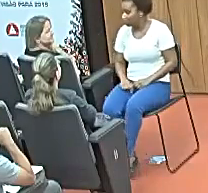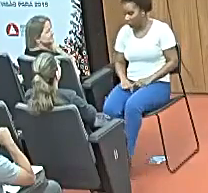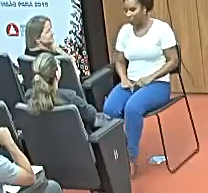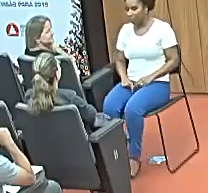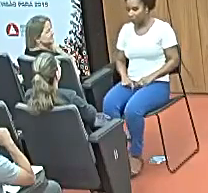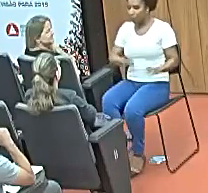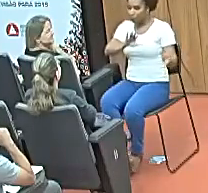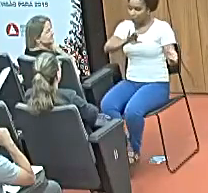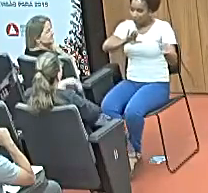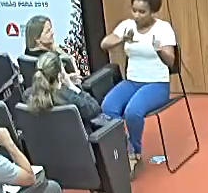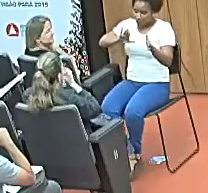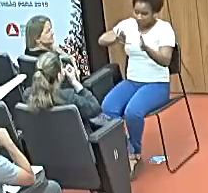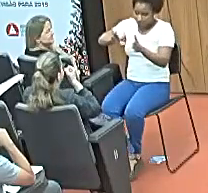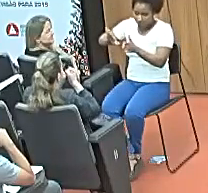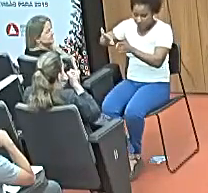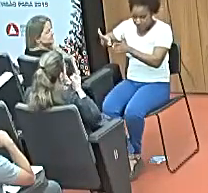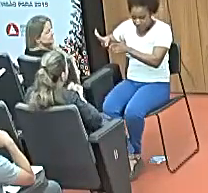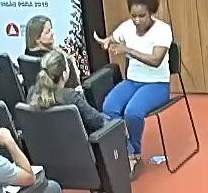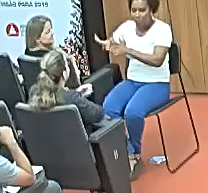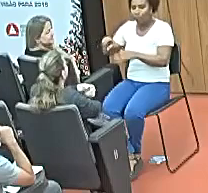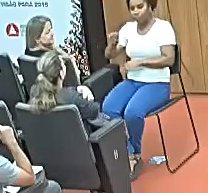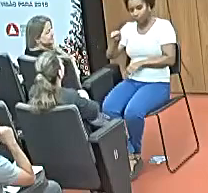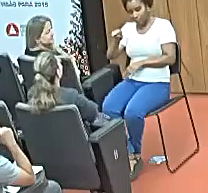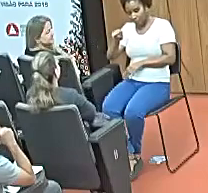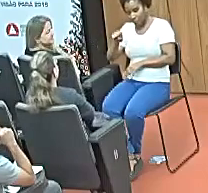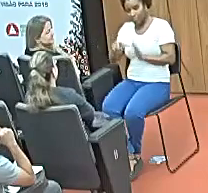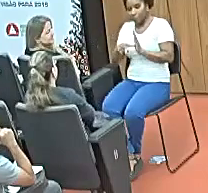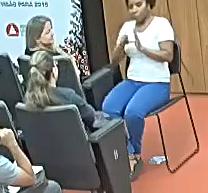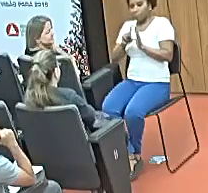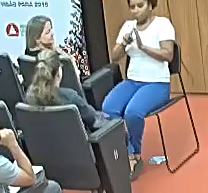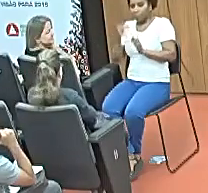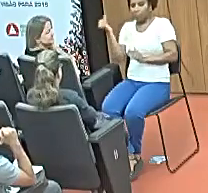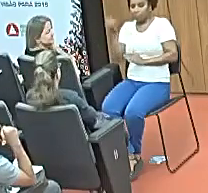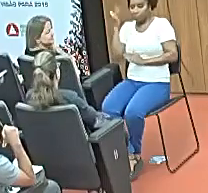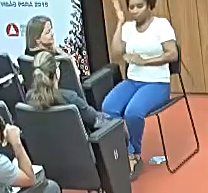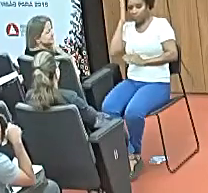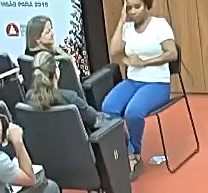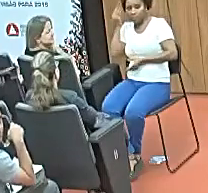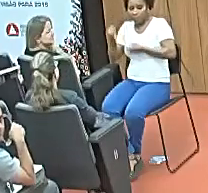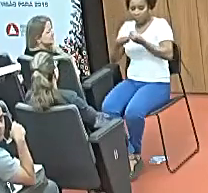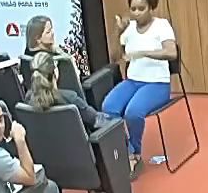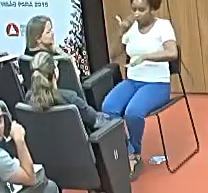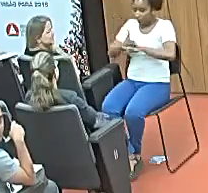tema meio ambiente passa a fala daniel costa souza